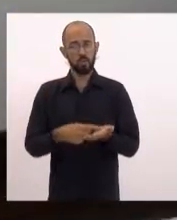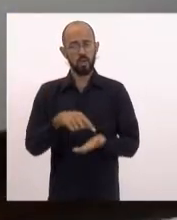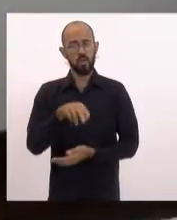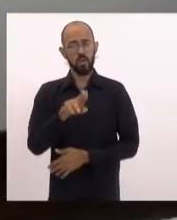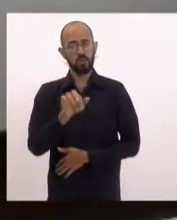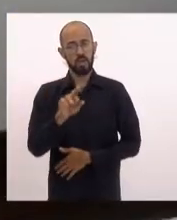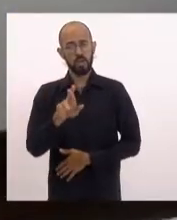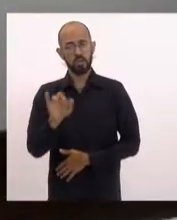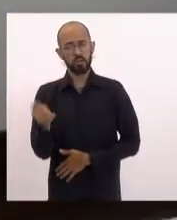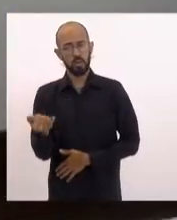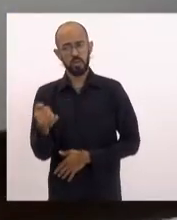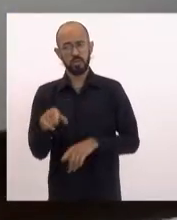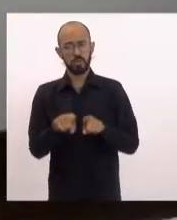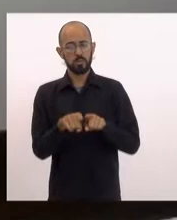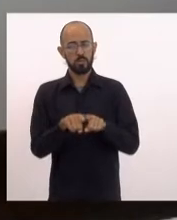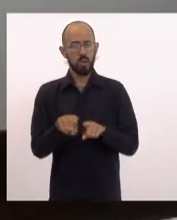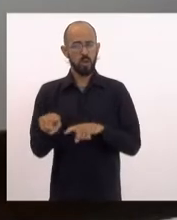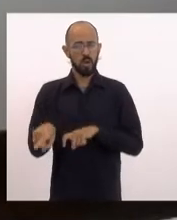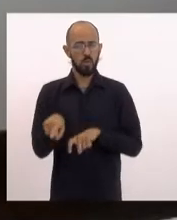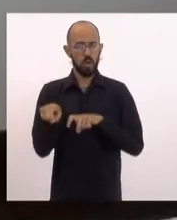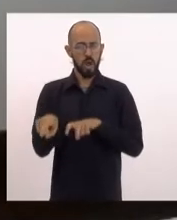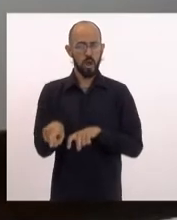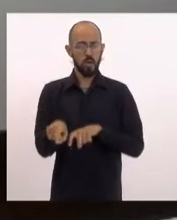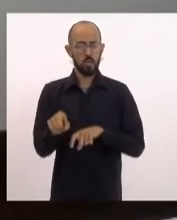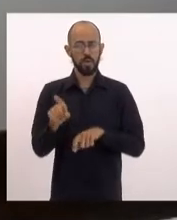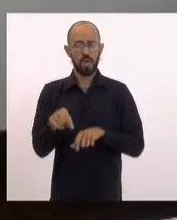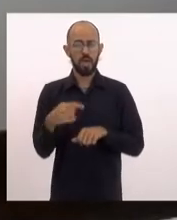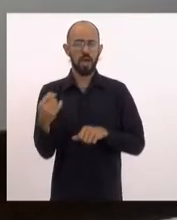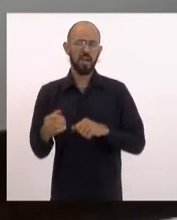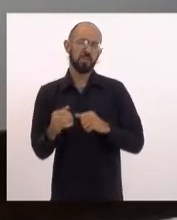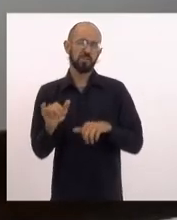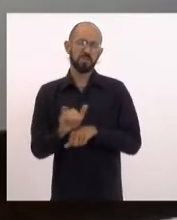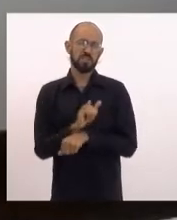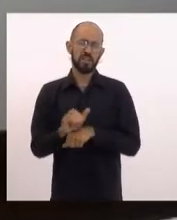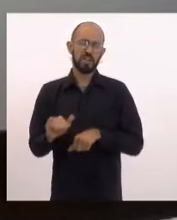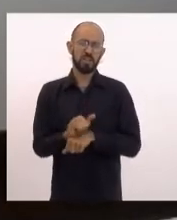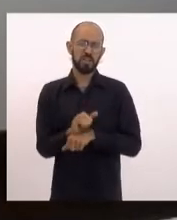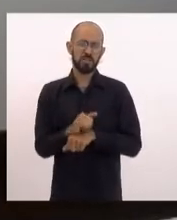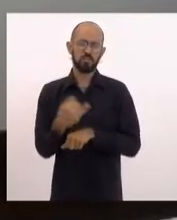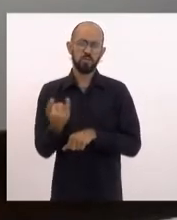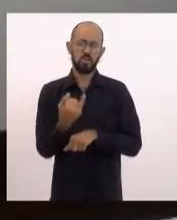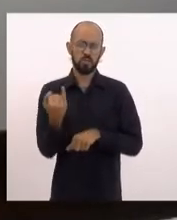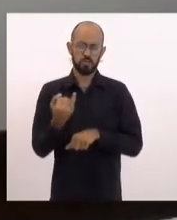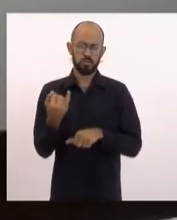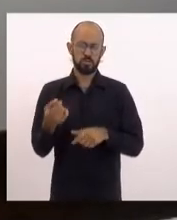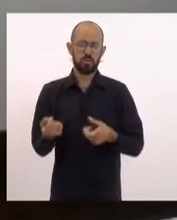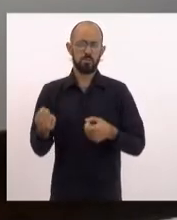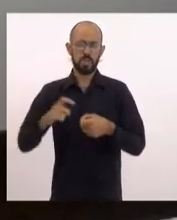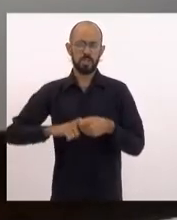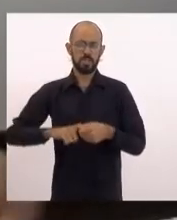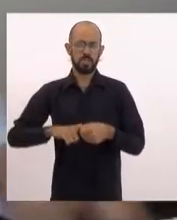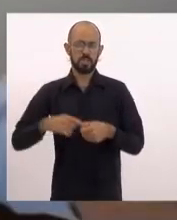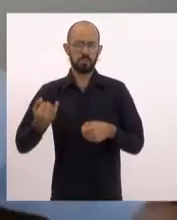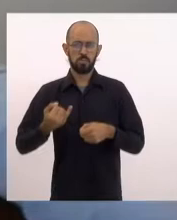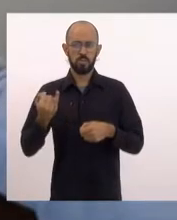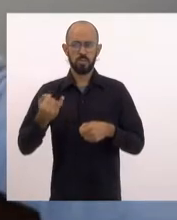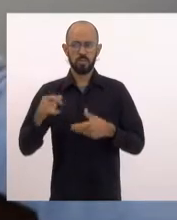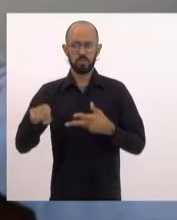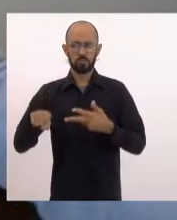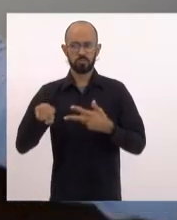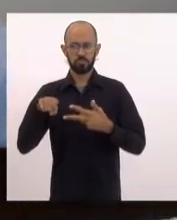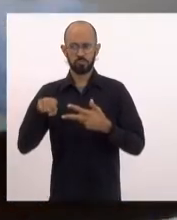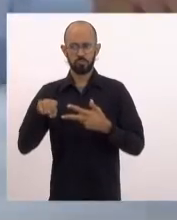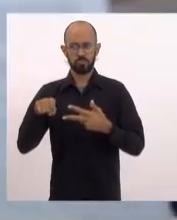produto, fundamento de um projeto estratégico de desenvolvimento econômico e social, ou seja, mais uma parceria do Poder Legislativo com a